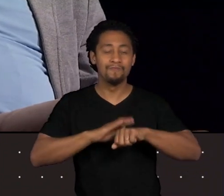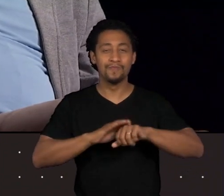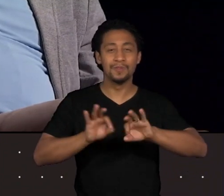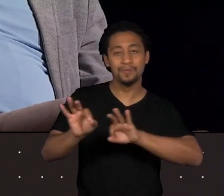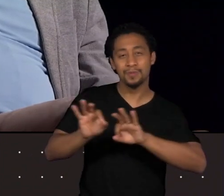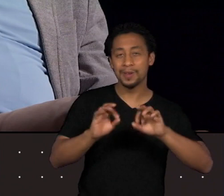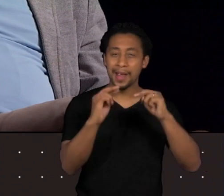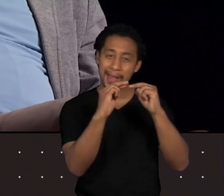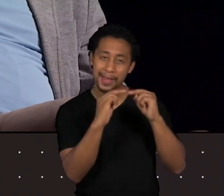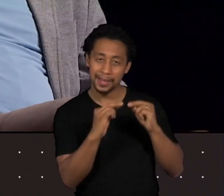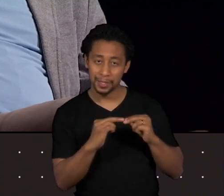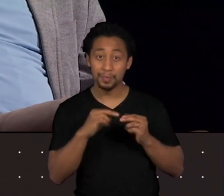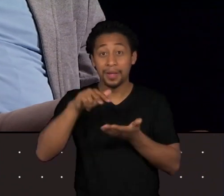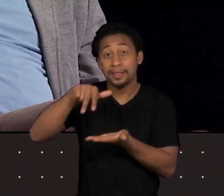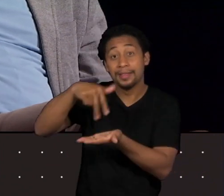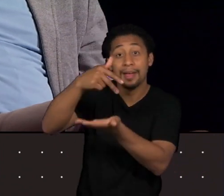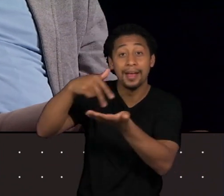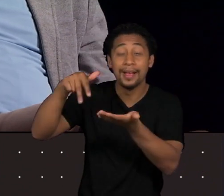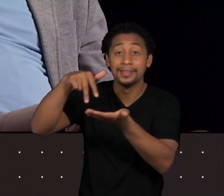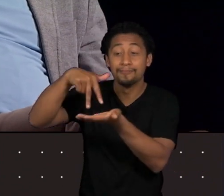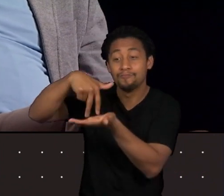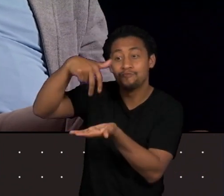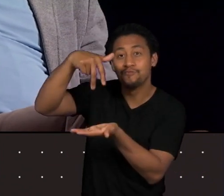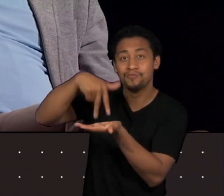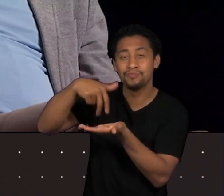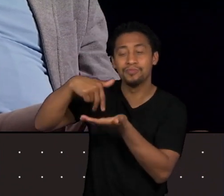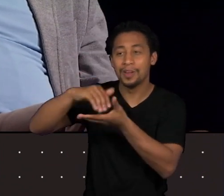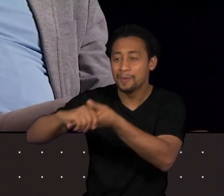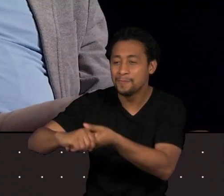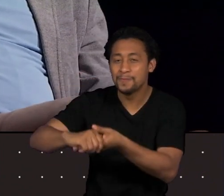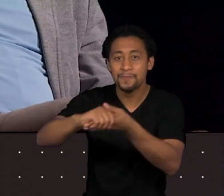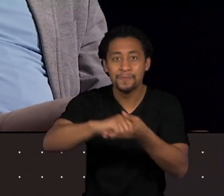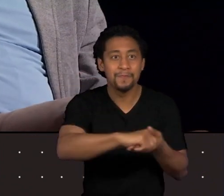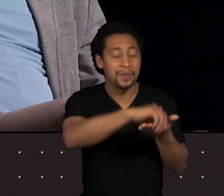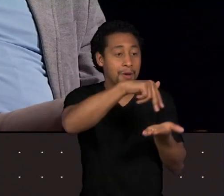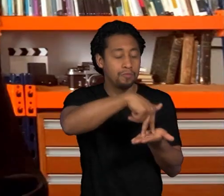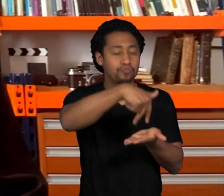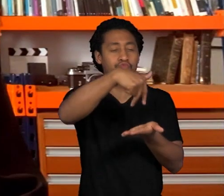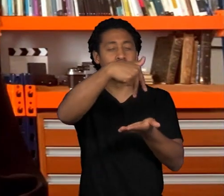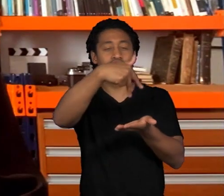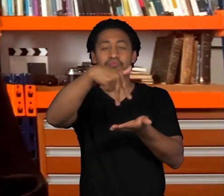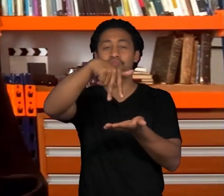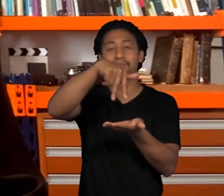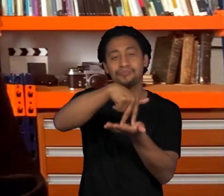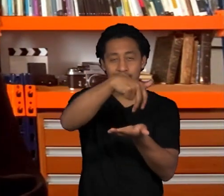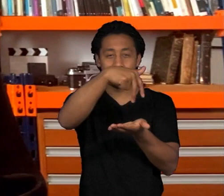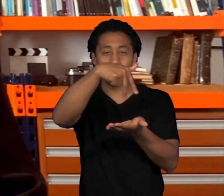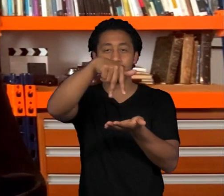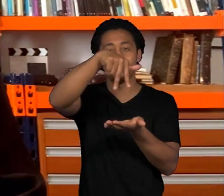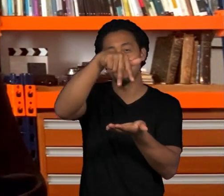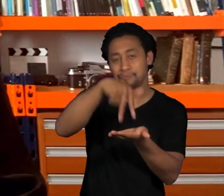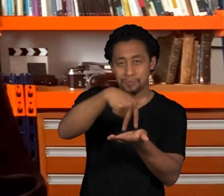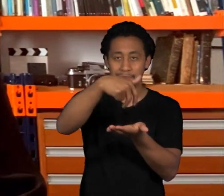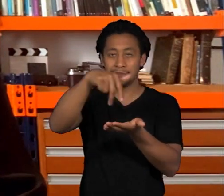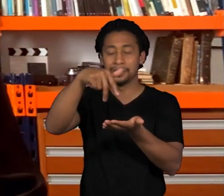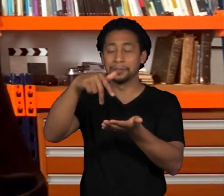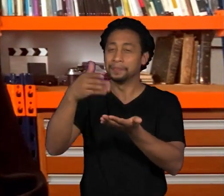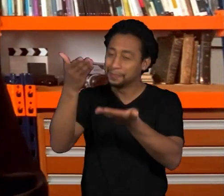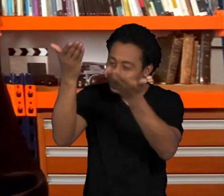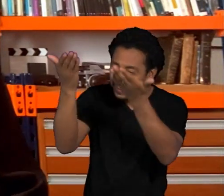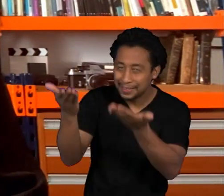Antônio que dança Antônio que salta pula Solto No Ar Antônio Pensador lunário